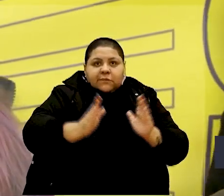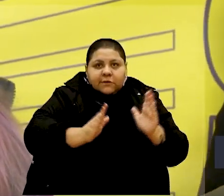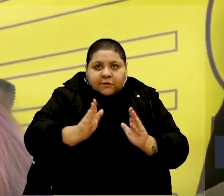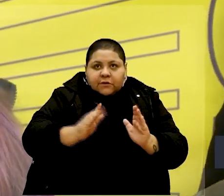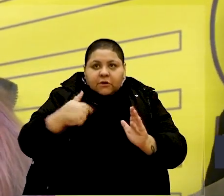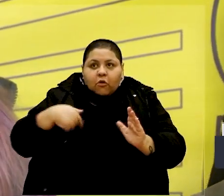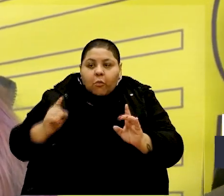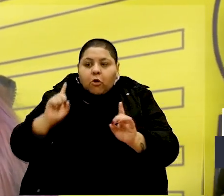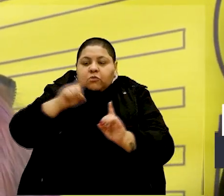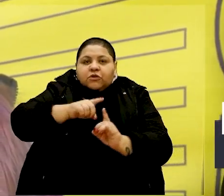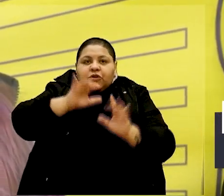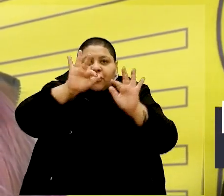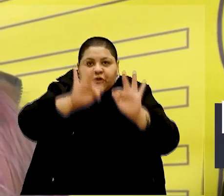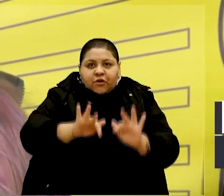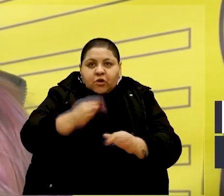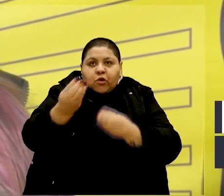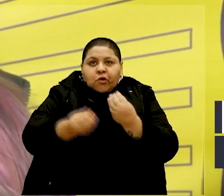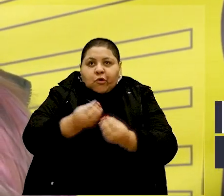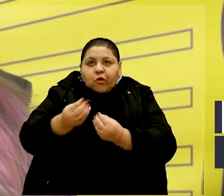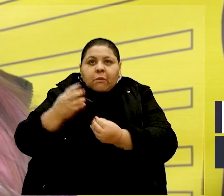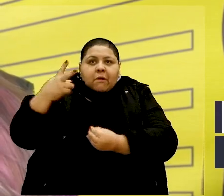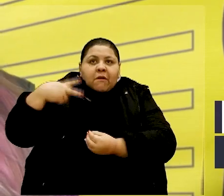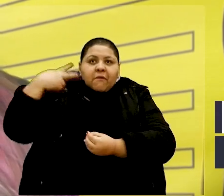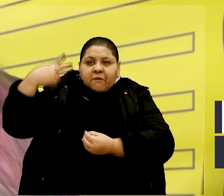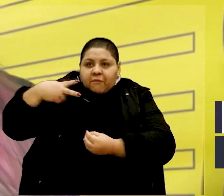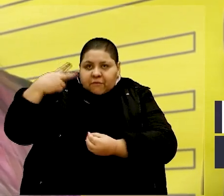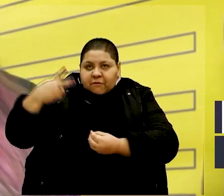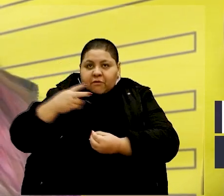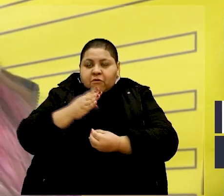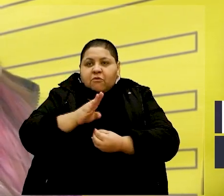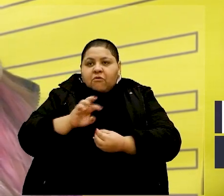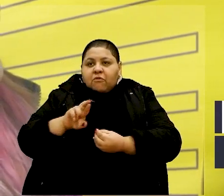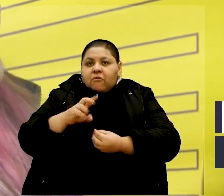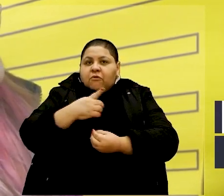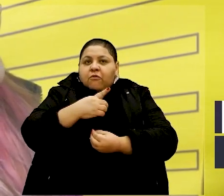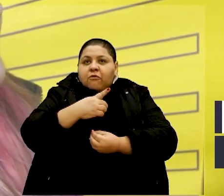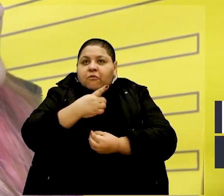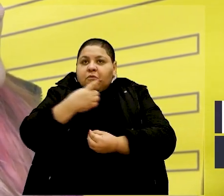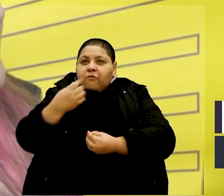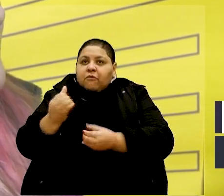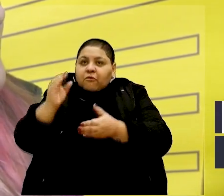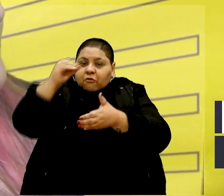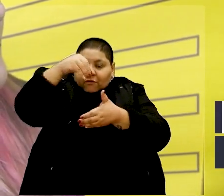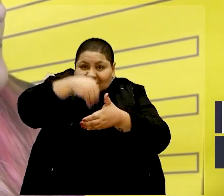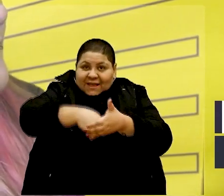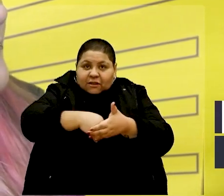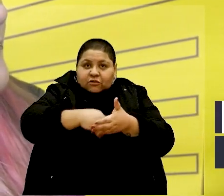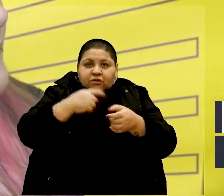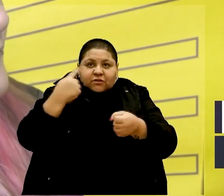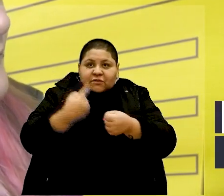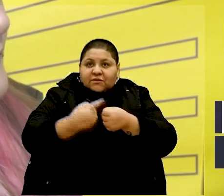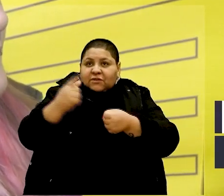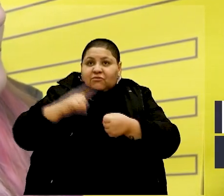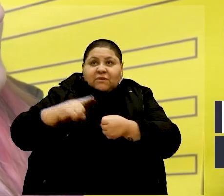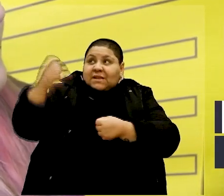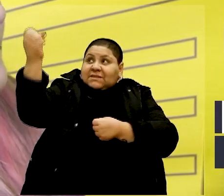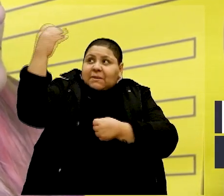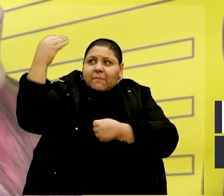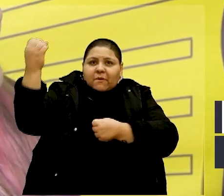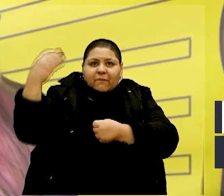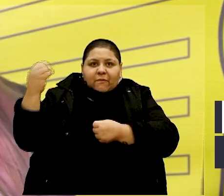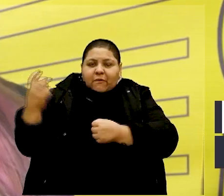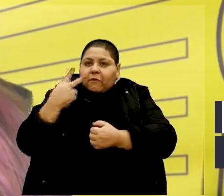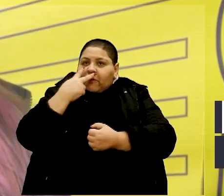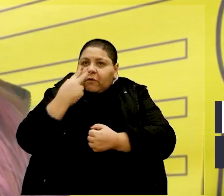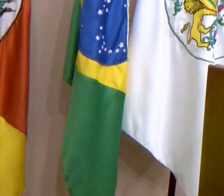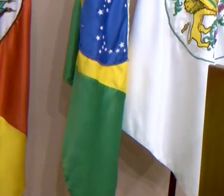meu objetivo final, enquanto legislador, é que a BR-116, dentro do perímetro urbano, não tenha semáforos, assim